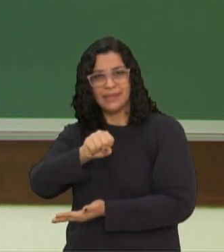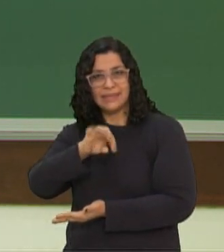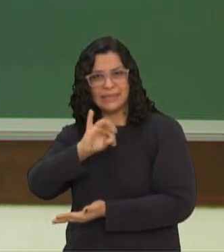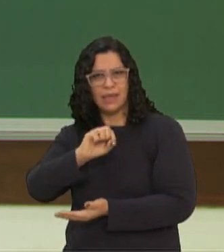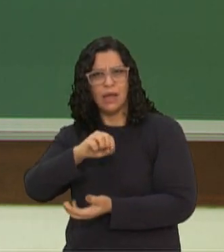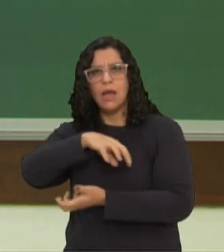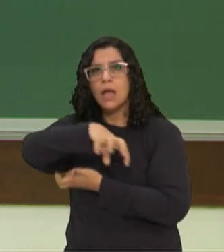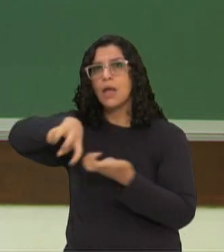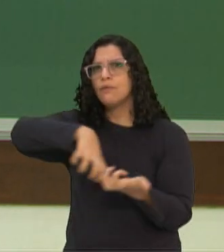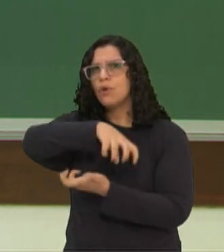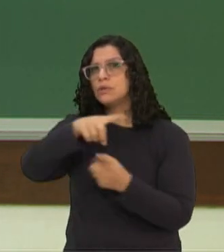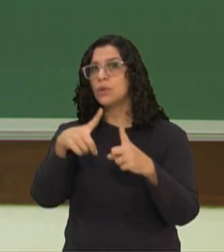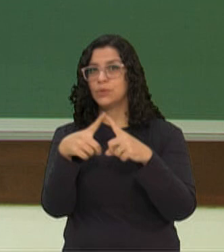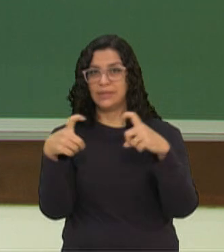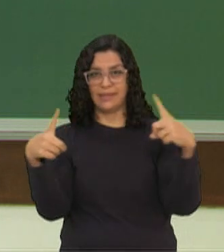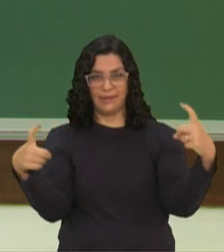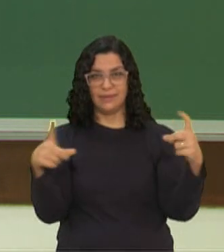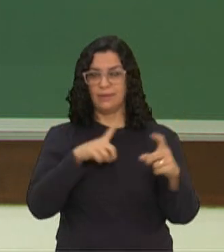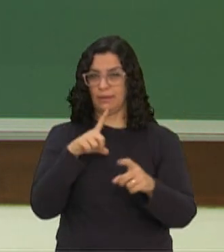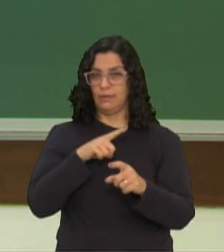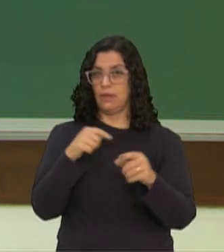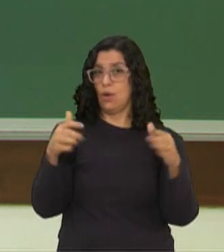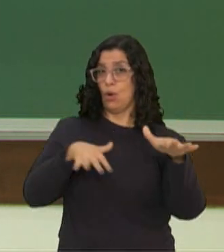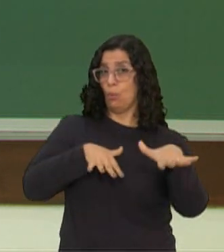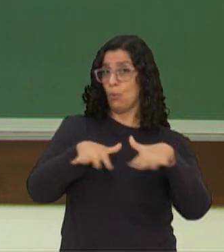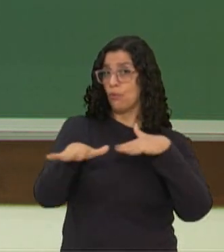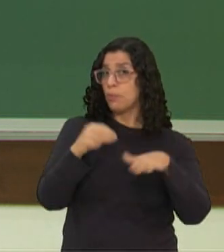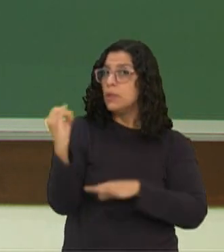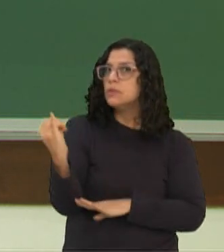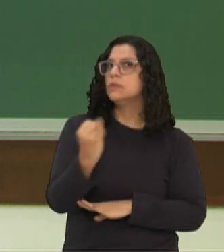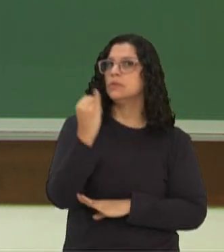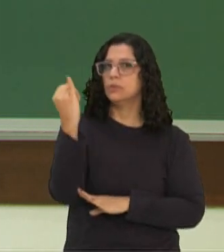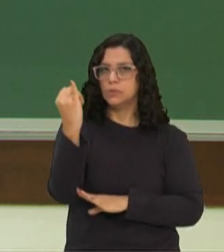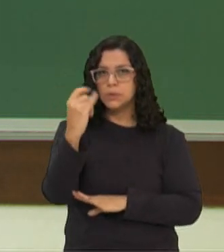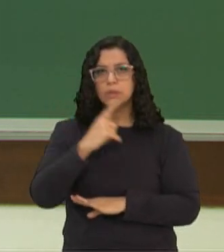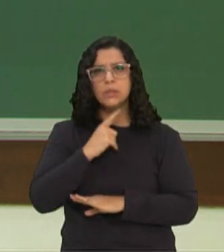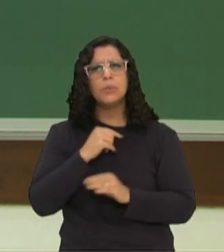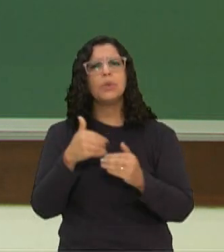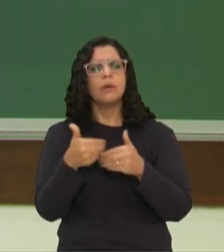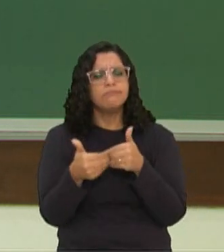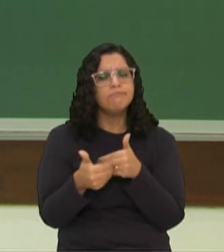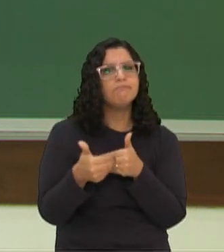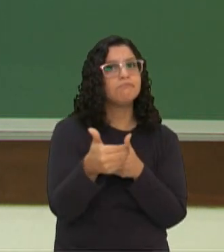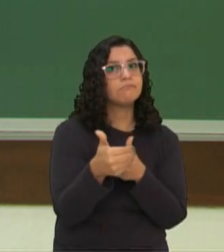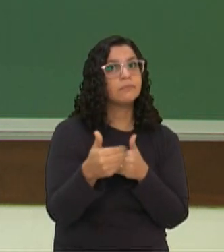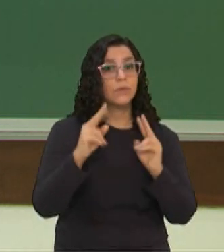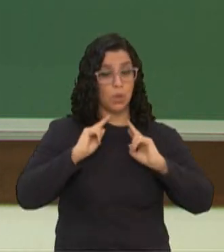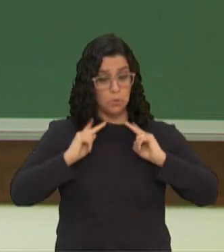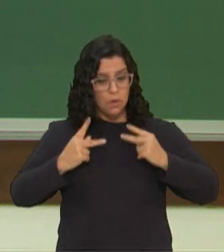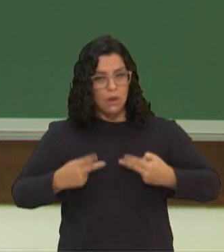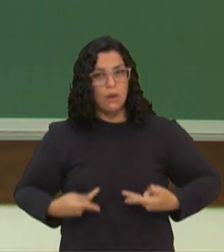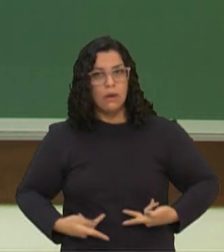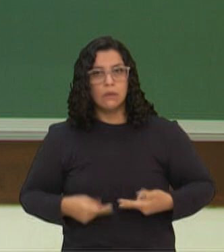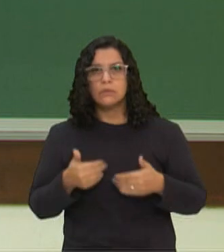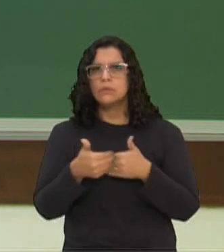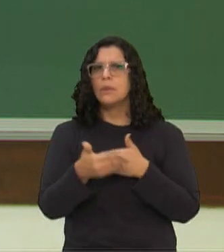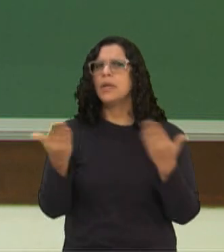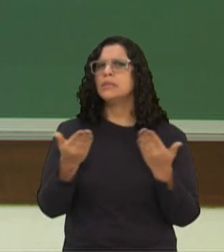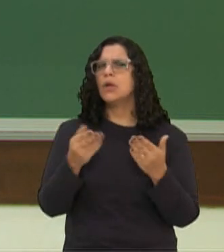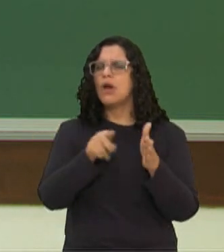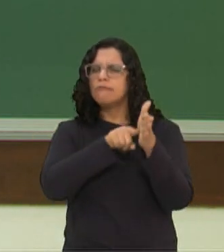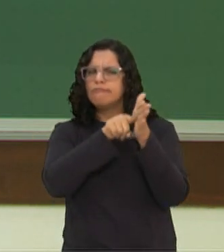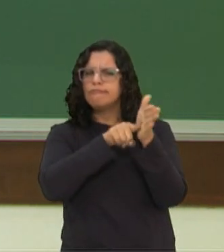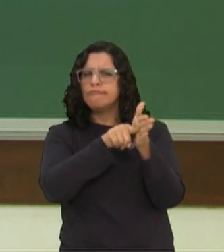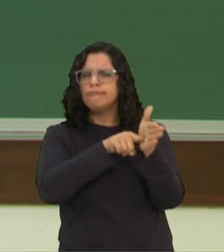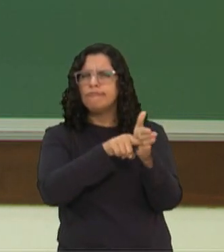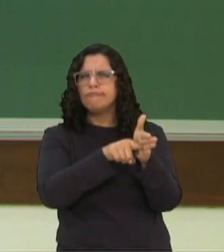revolução científica. Esse é um dos movimentos importantes, porque a partir dali o ser humano ele começa a tentar